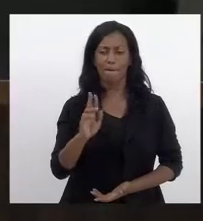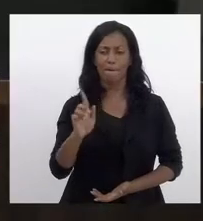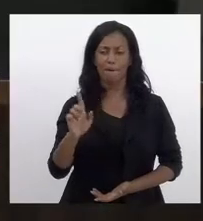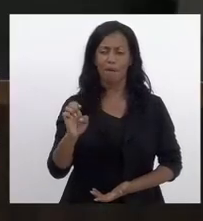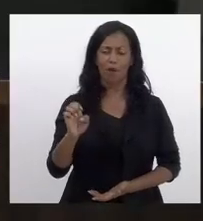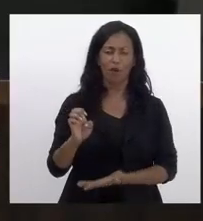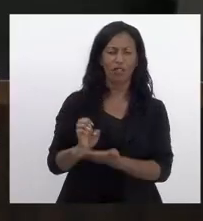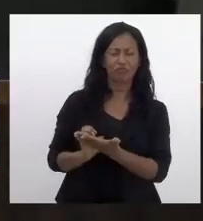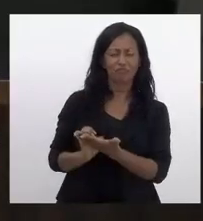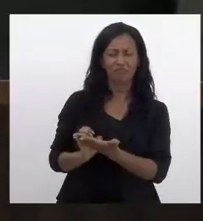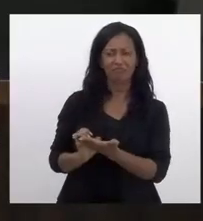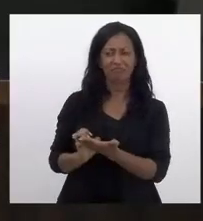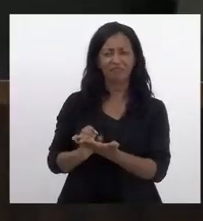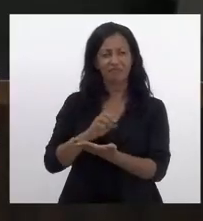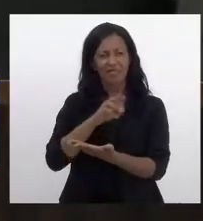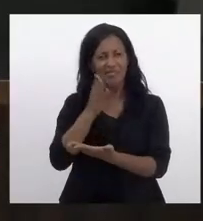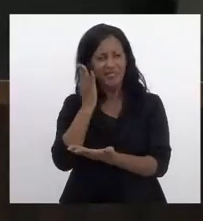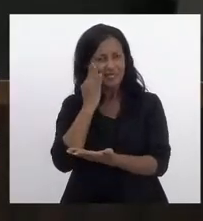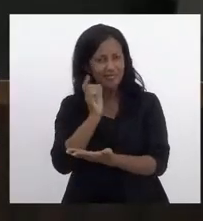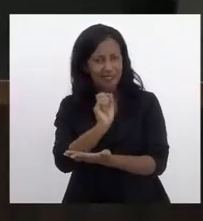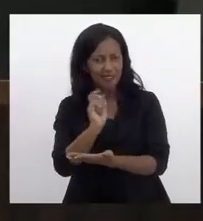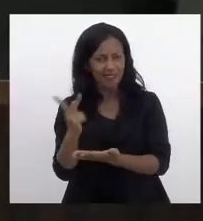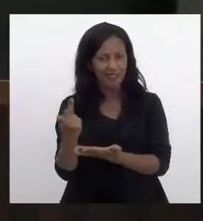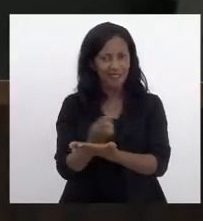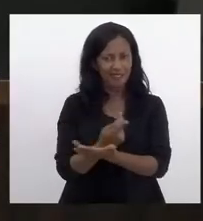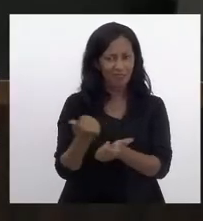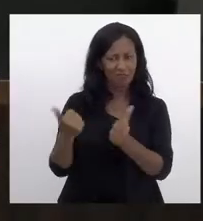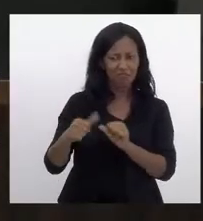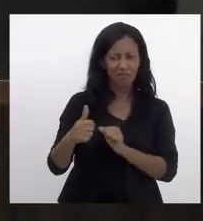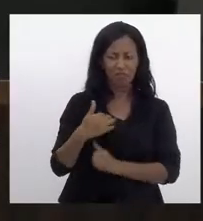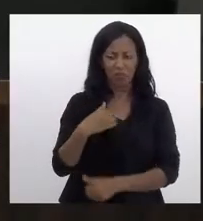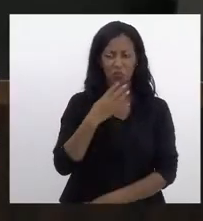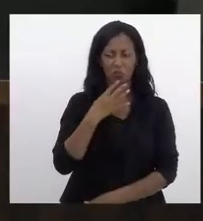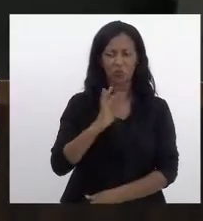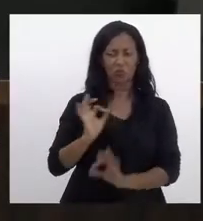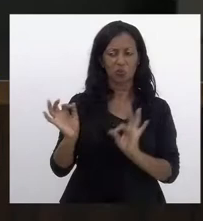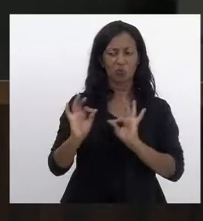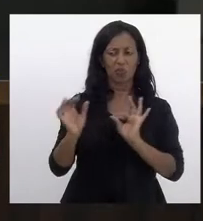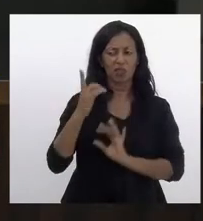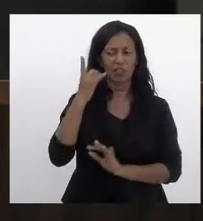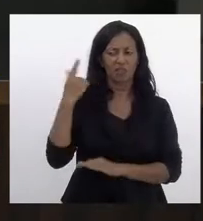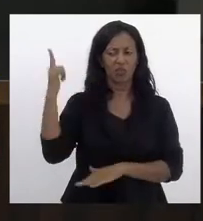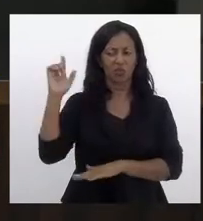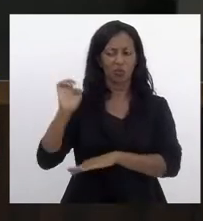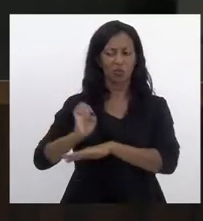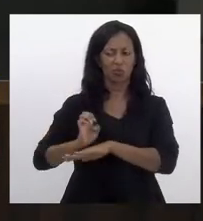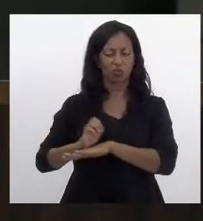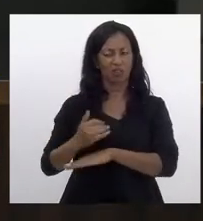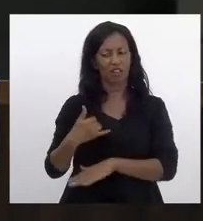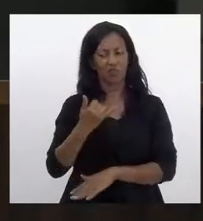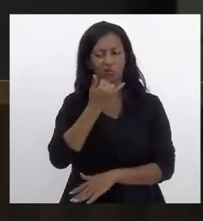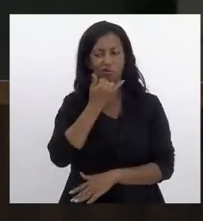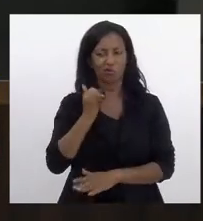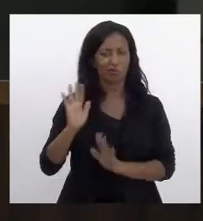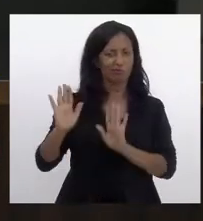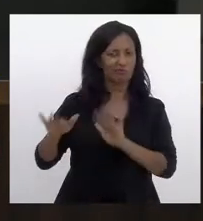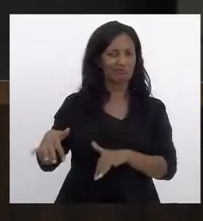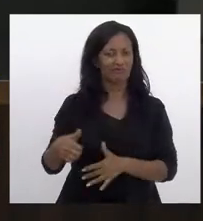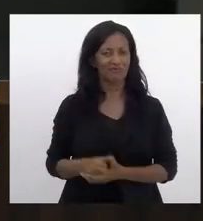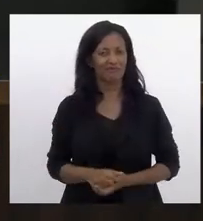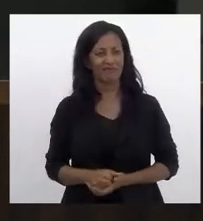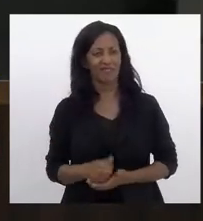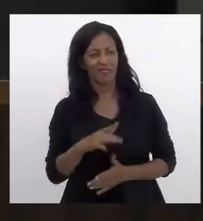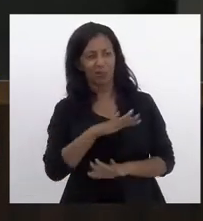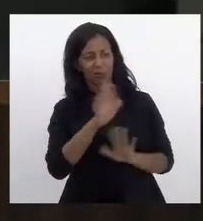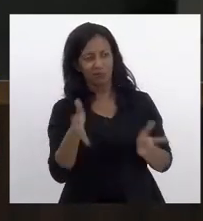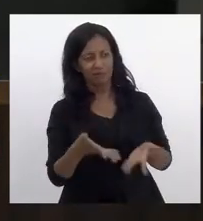Noel, sabe o que aconteceu? Eu falei, eu não conheço Marcelo Borges, deve ser deputado de outro estado, vocês não levam ao mal. Mas, doutor Henrique, o